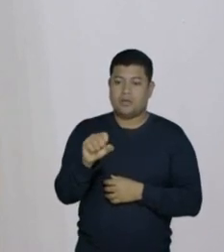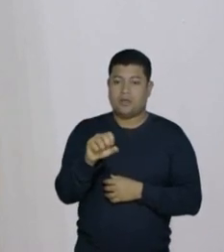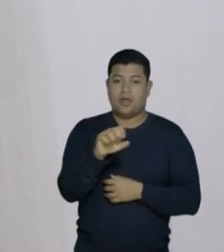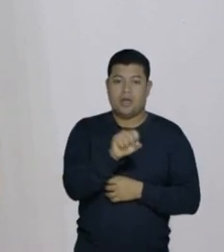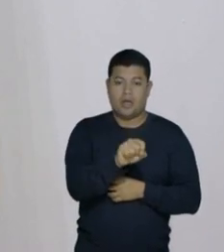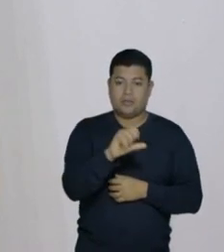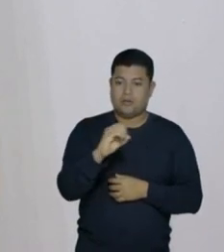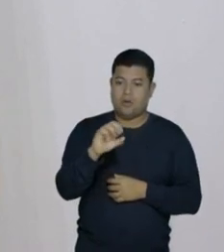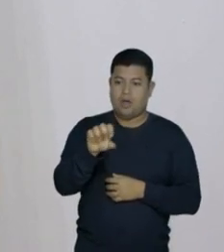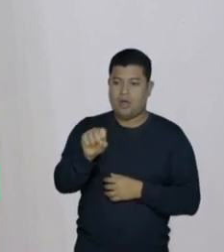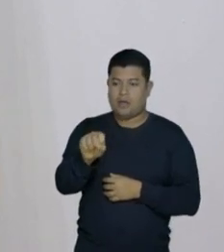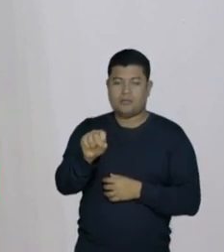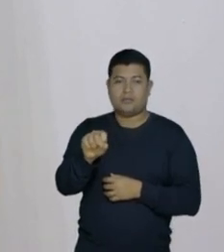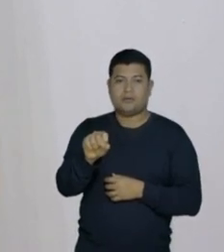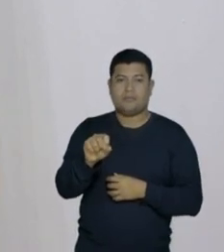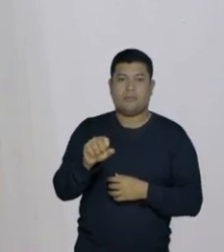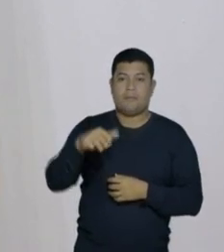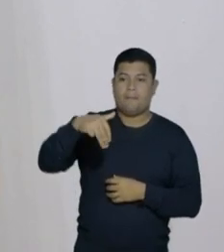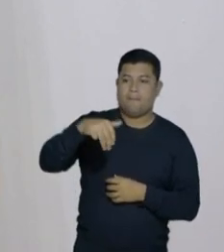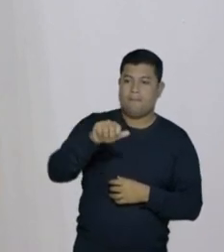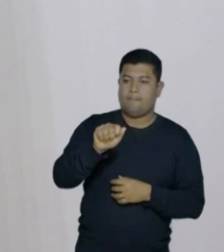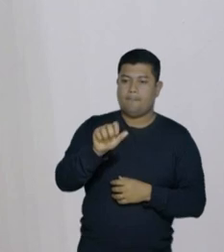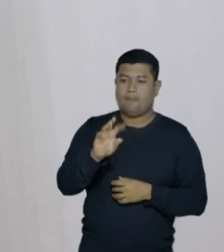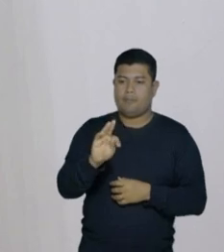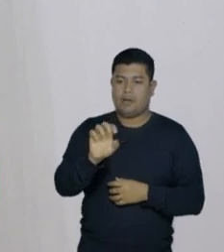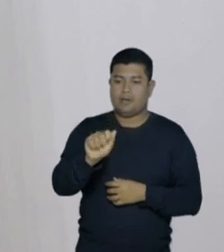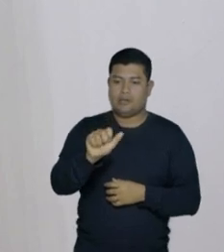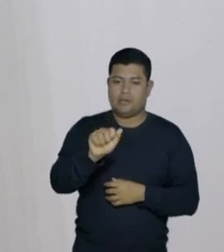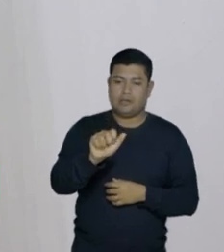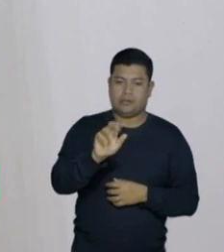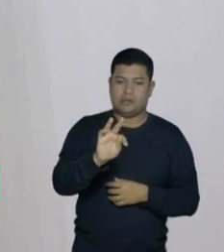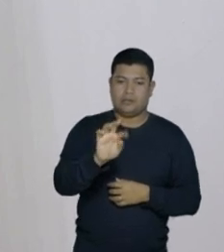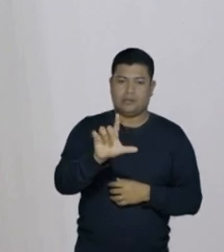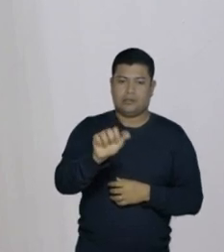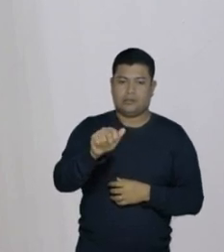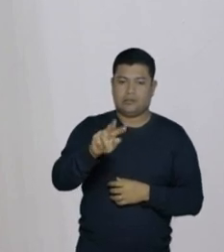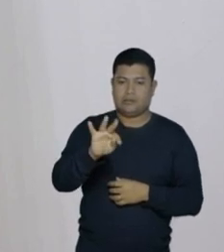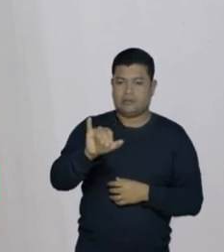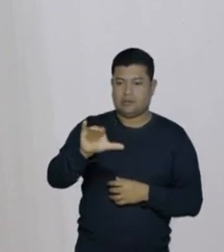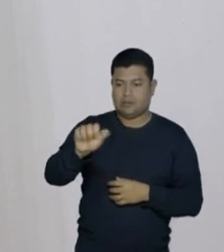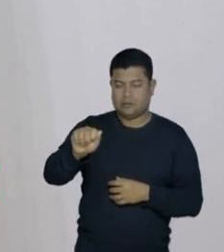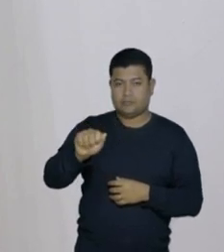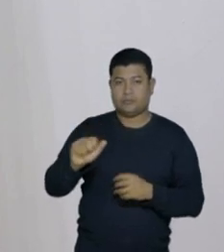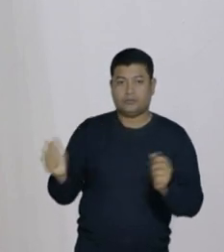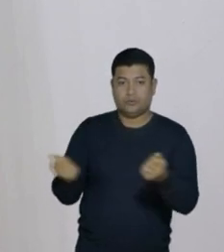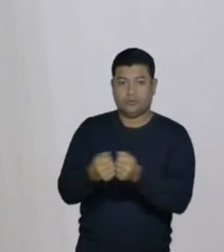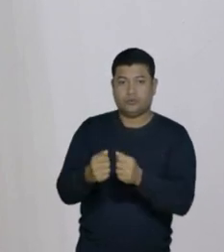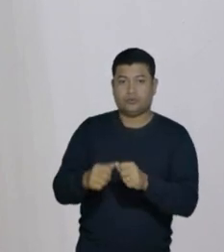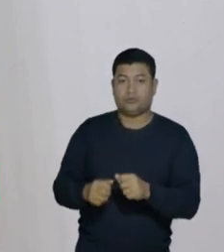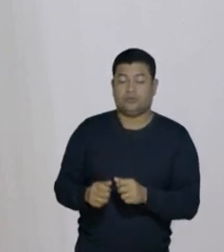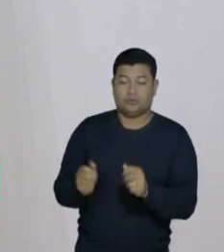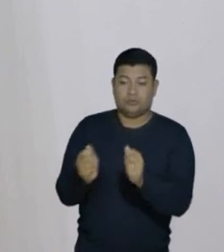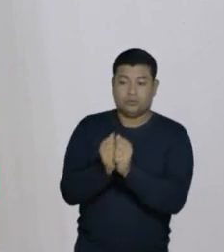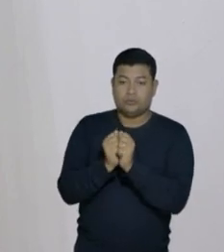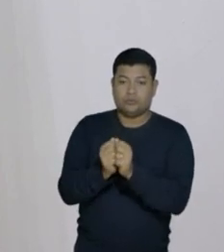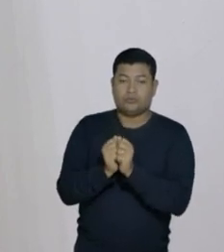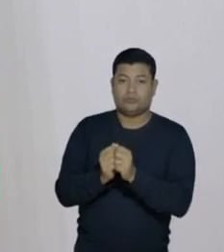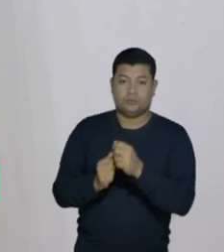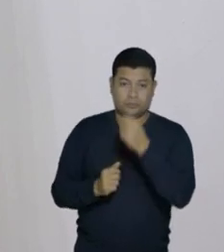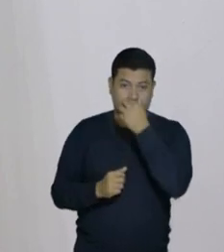e que foi realizado em conjunto com o Instituto Nacional de Pesquisas espaciais